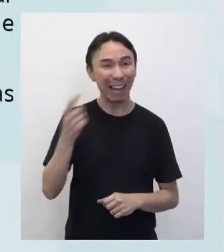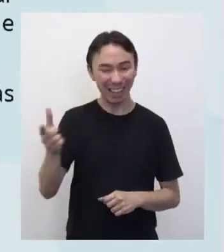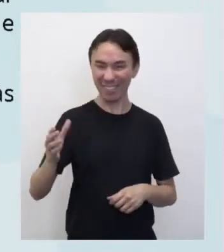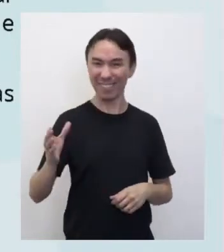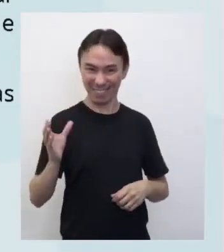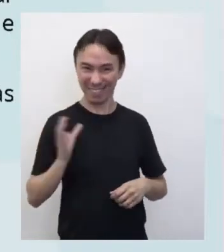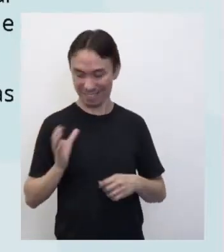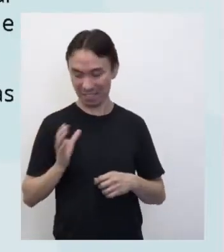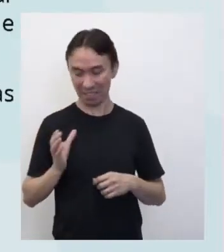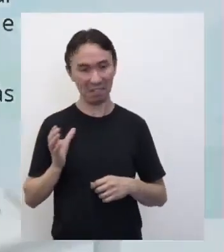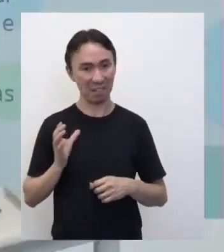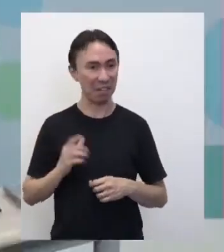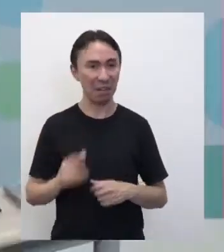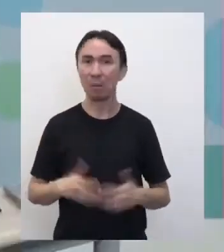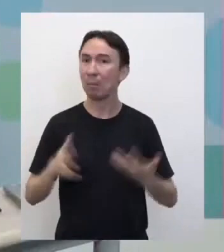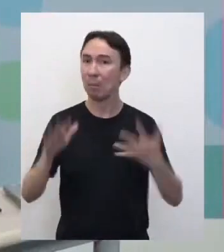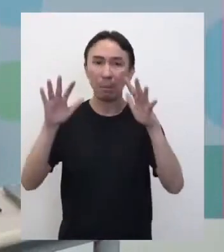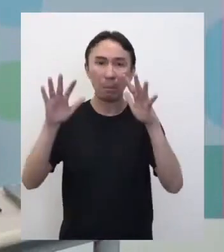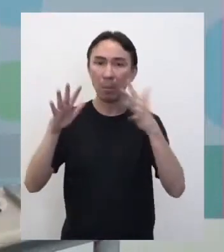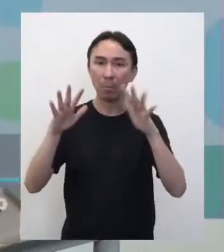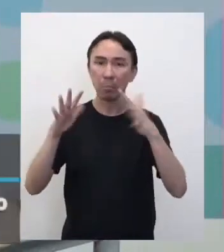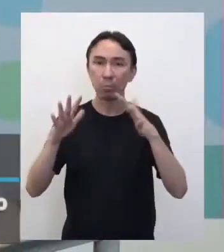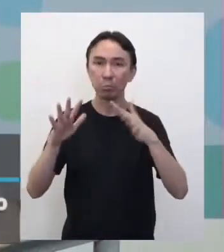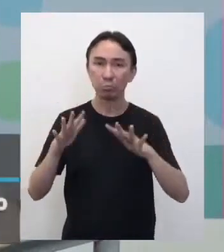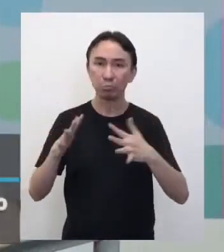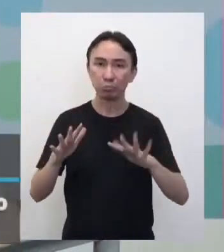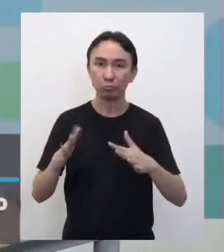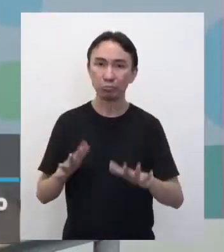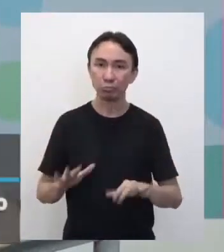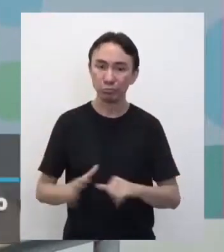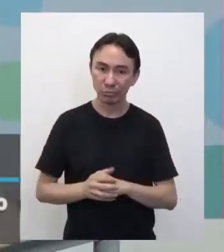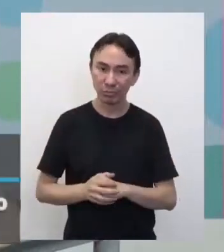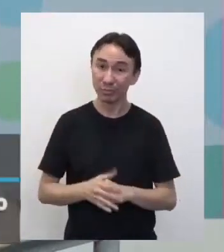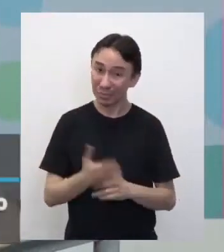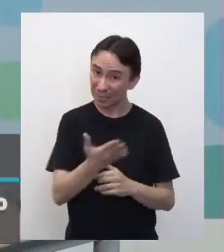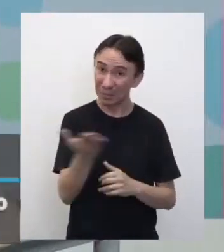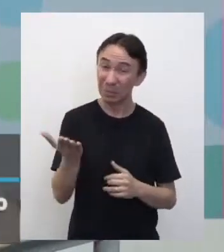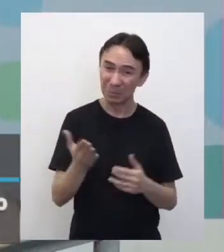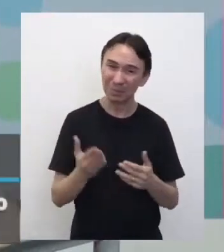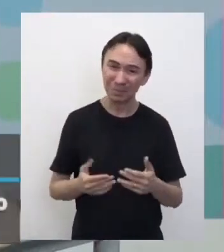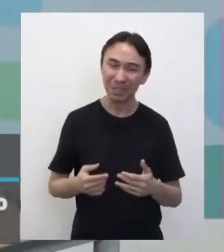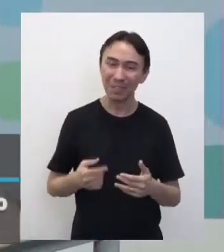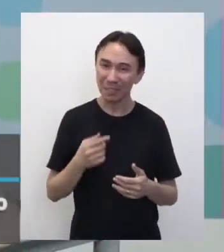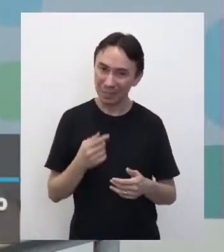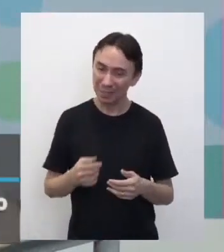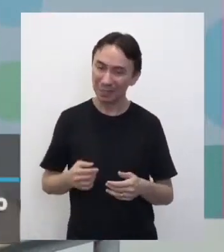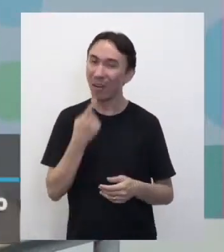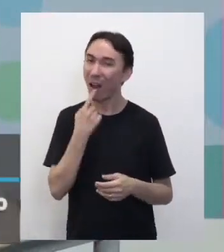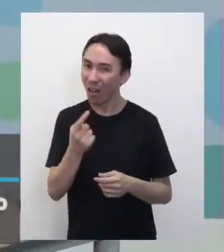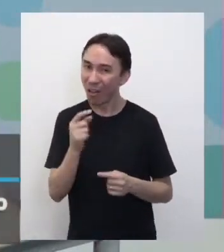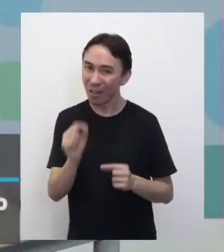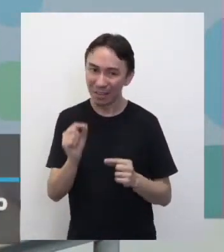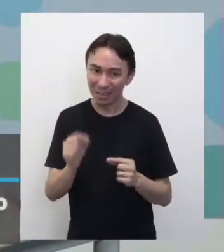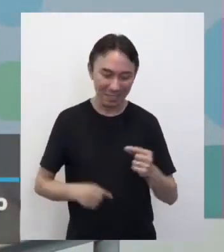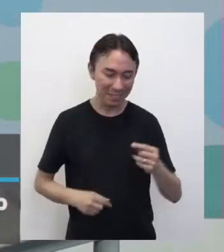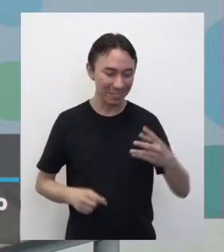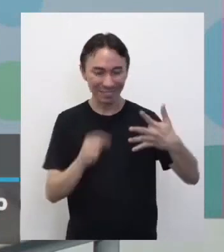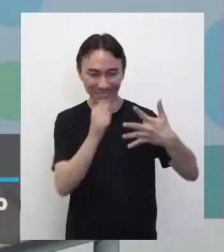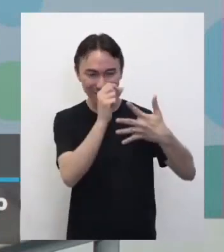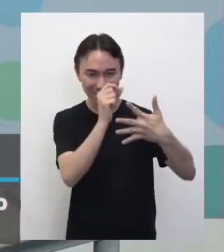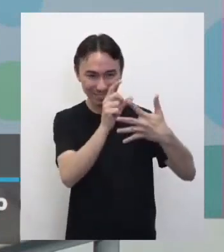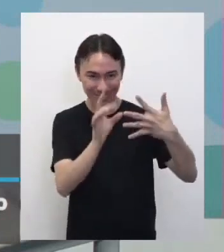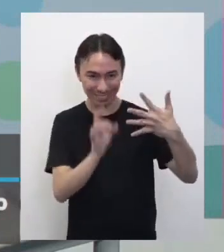nobreza. Como muitos pontuaram aí no nosso exercício que a gente acabou de fazer, uma das afirmações lá dizia que um